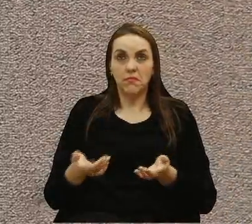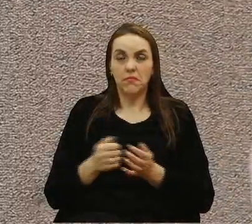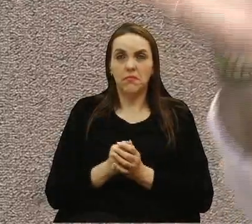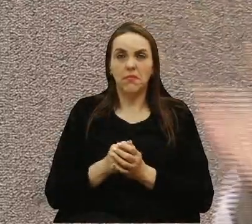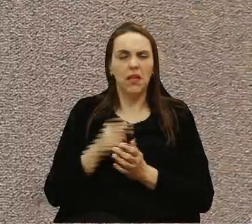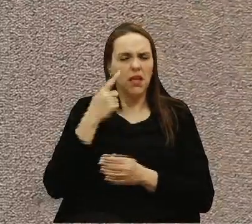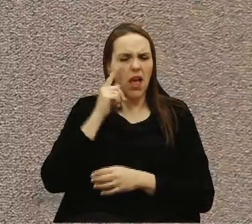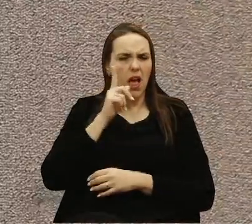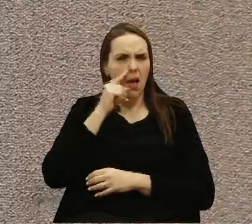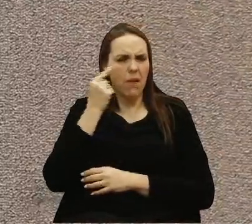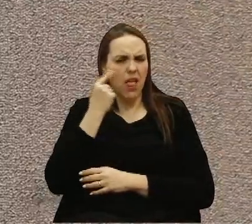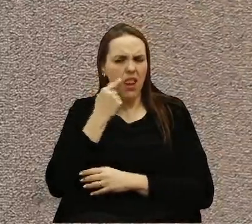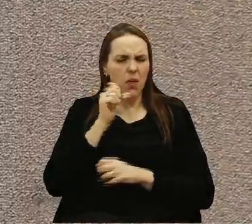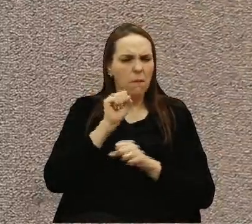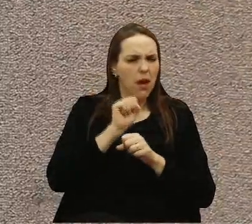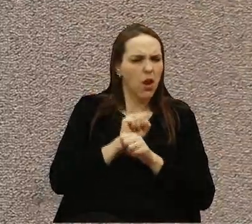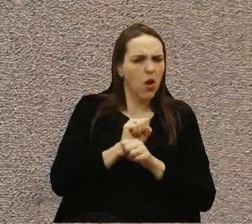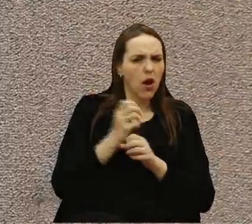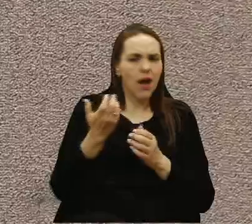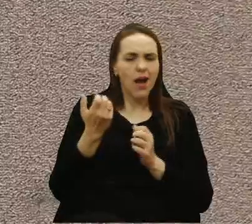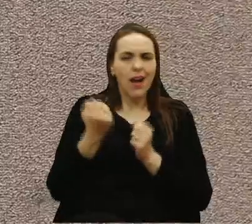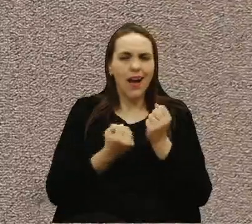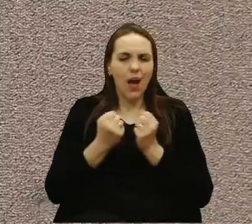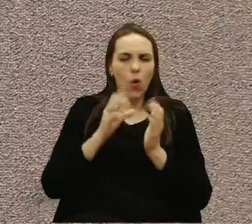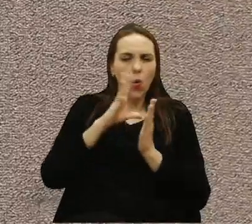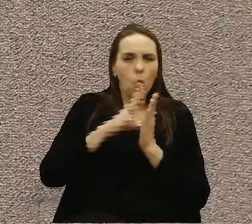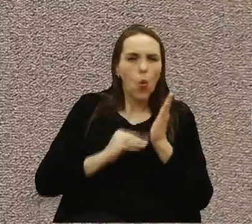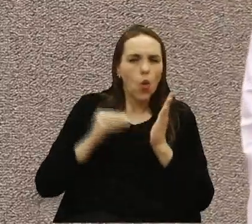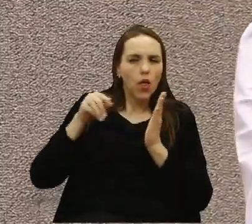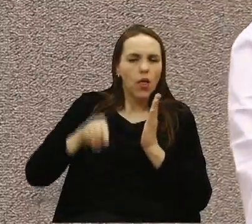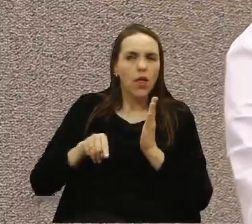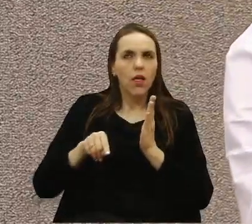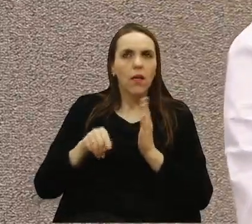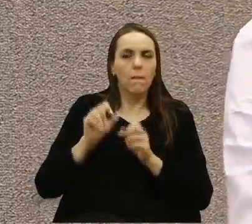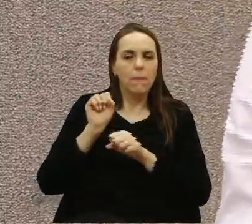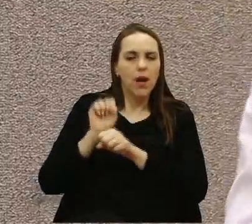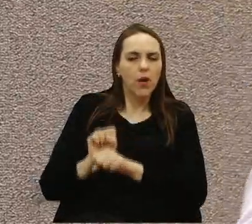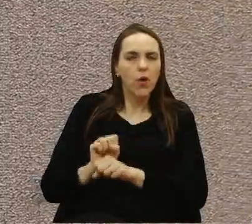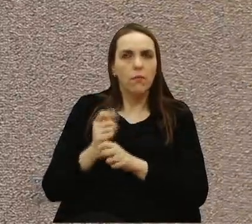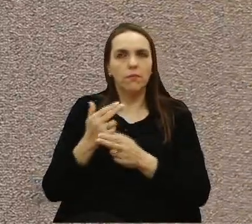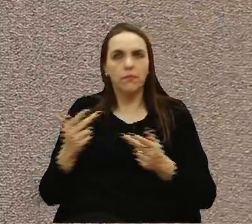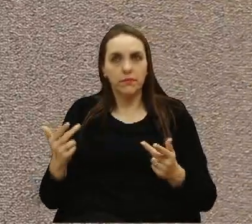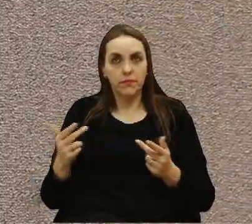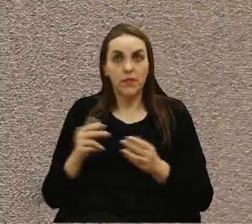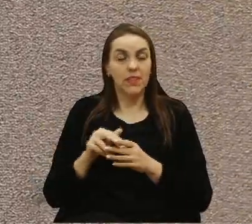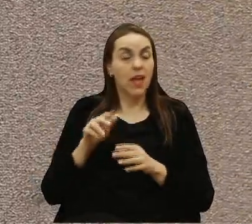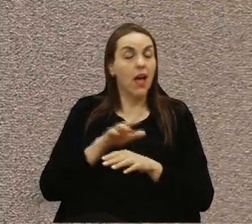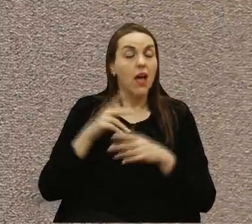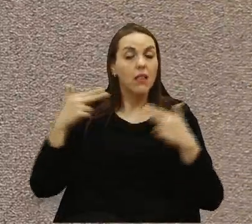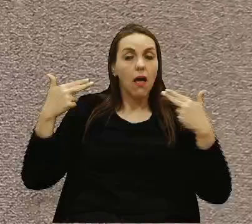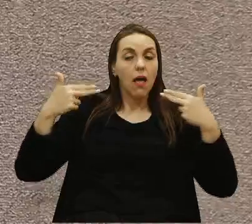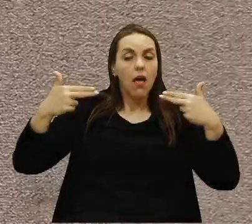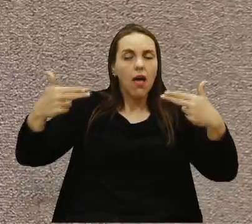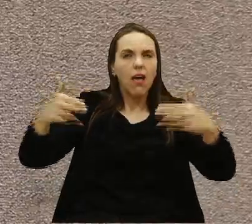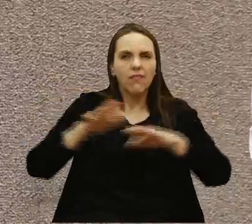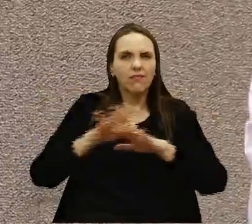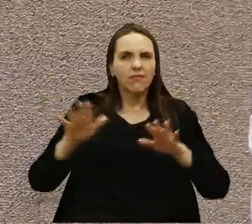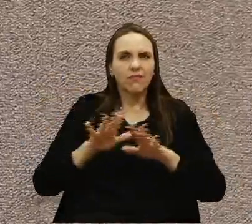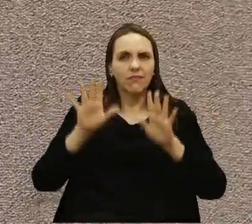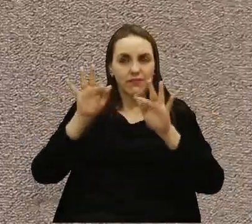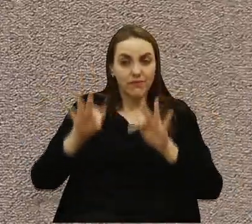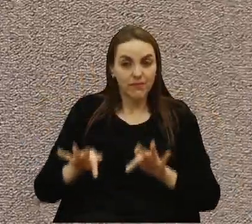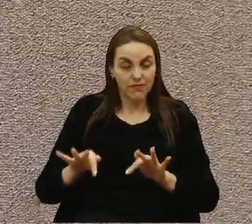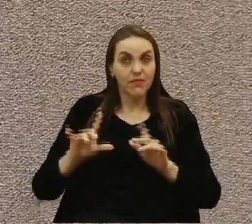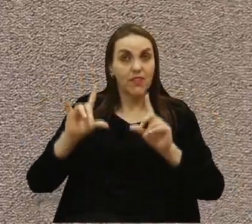carro. É esse tipo de trabalho que a gente quer. Então, eu acho que menos foco em armadilhas do tatu, que são os pardais, menos armadilhas do tatu ali e